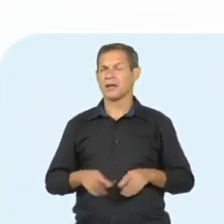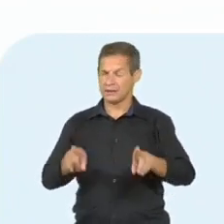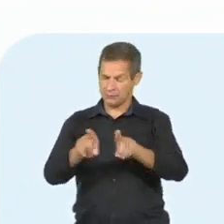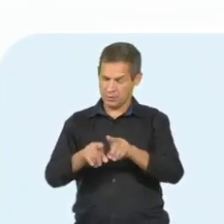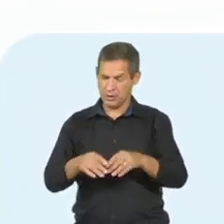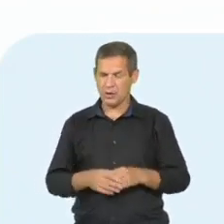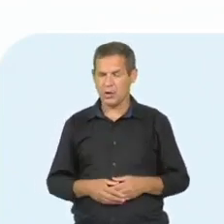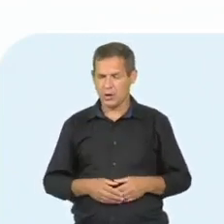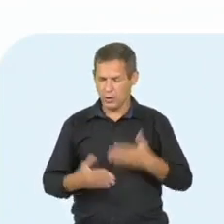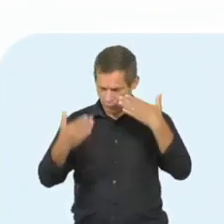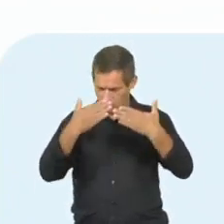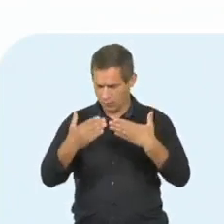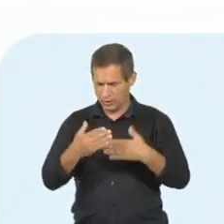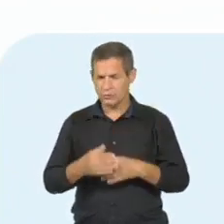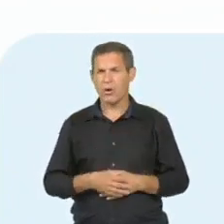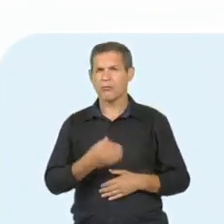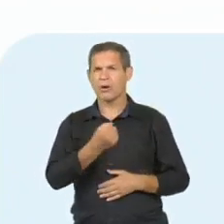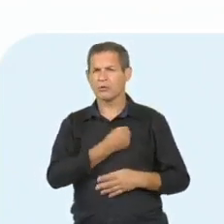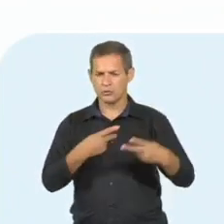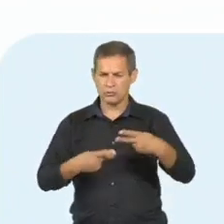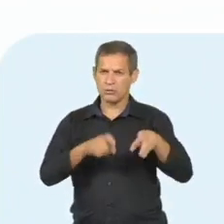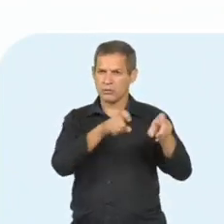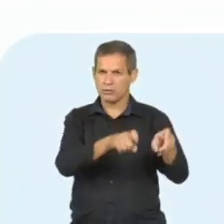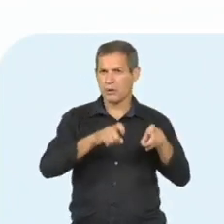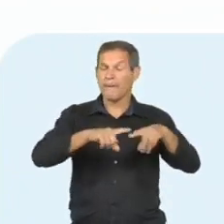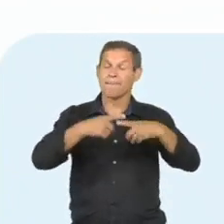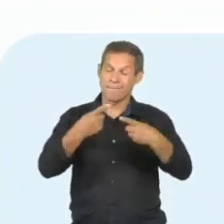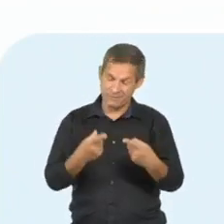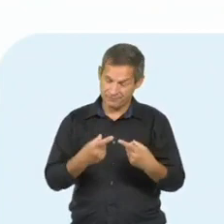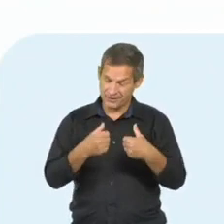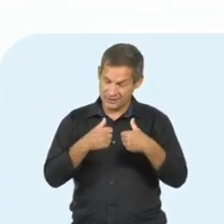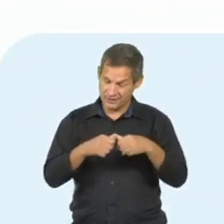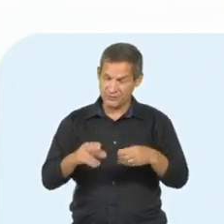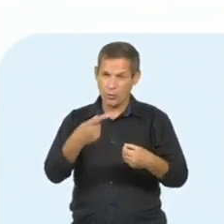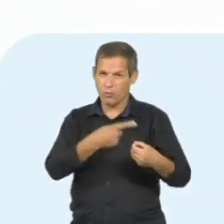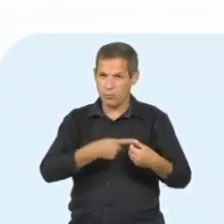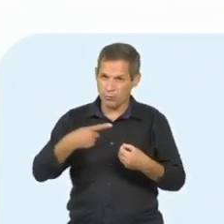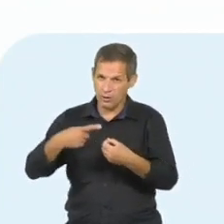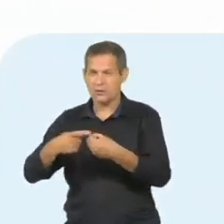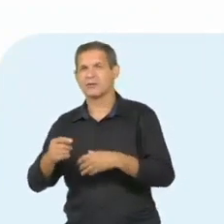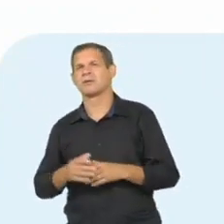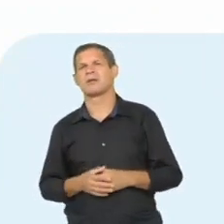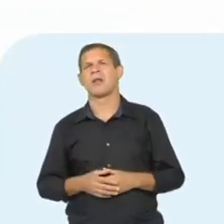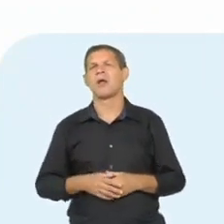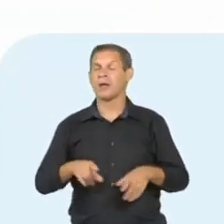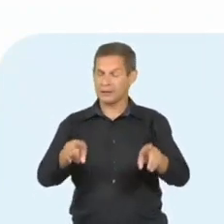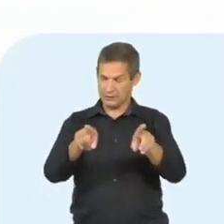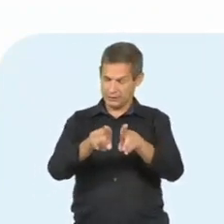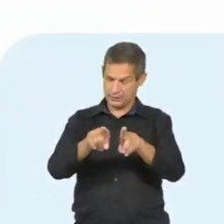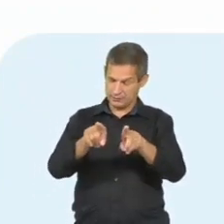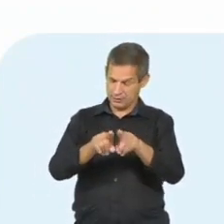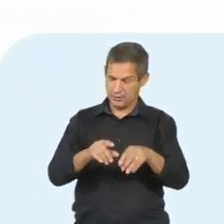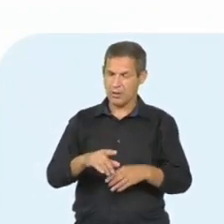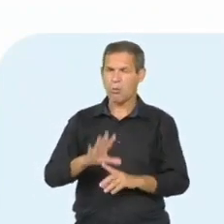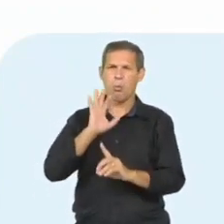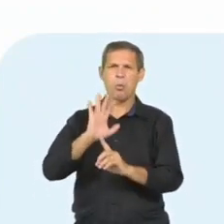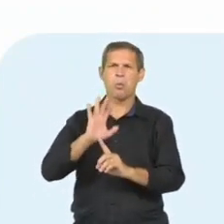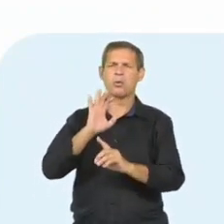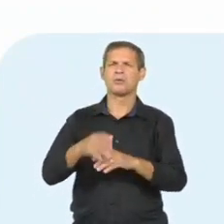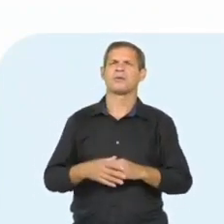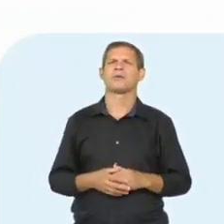bem menor em áreas rurais, ok? Só que essa urbanização, ela também acaba